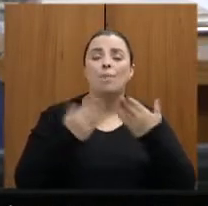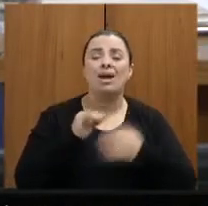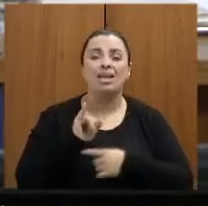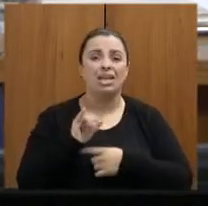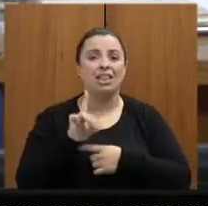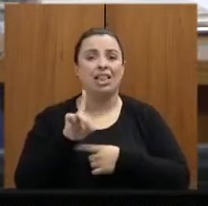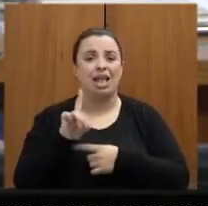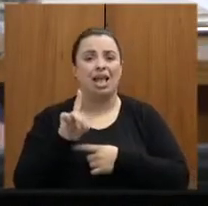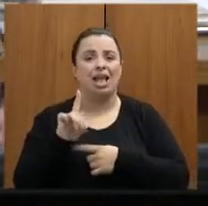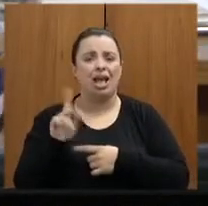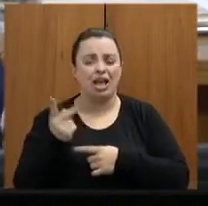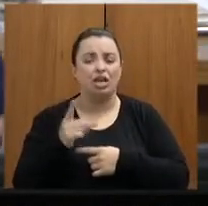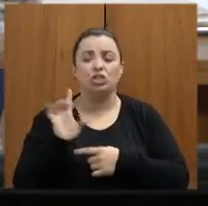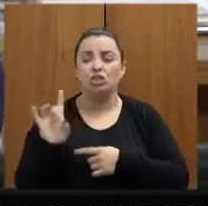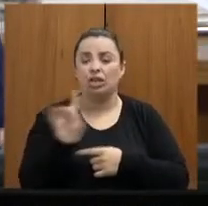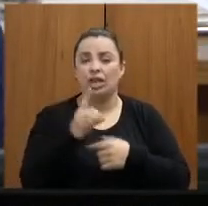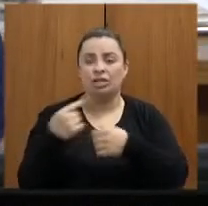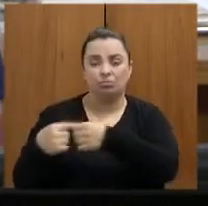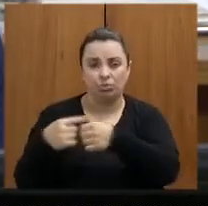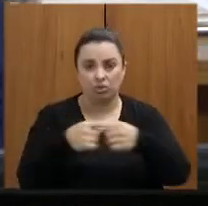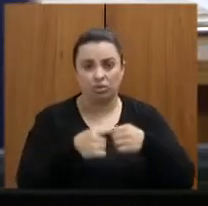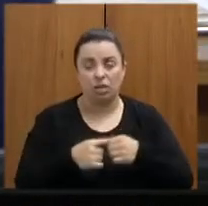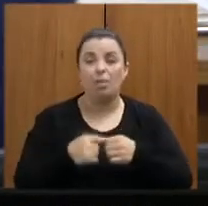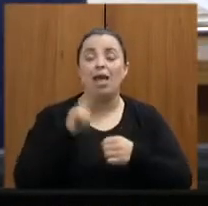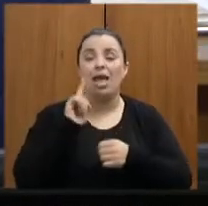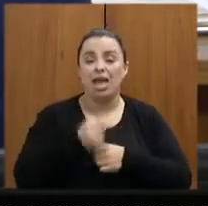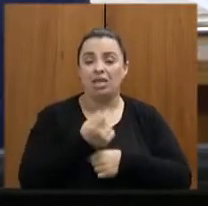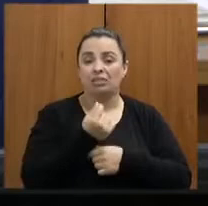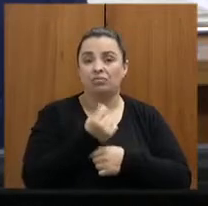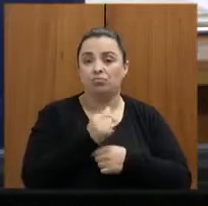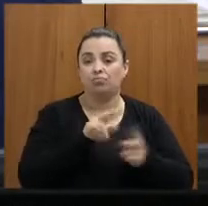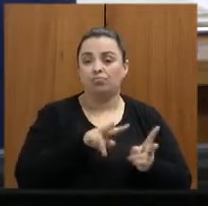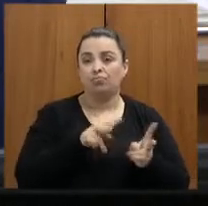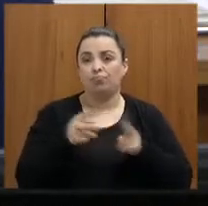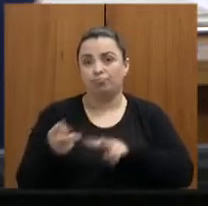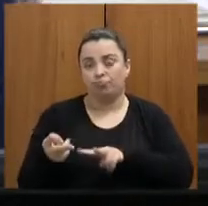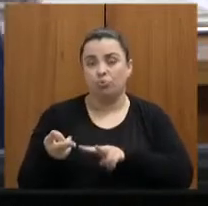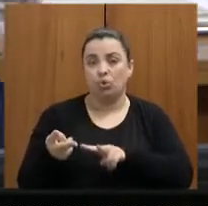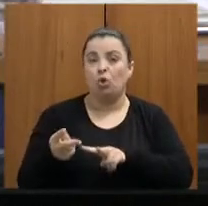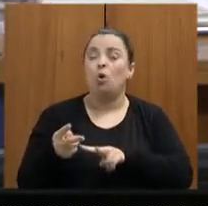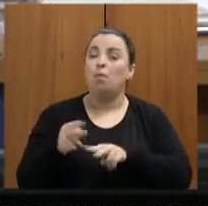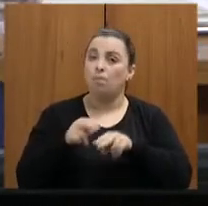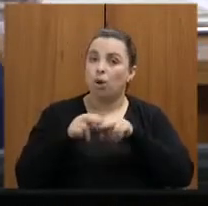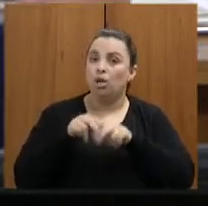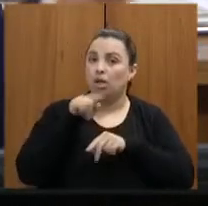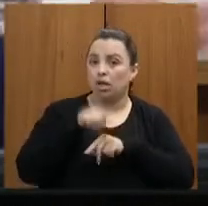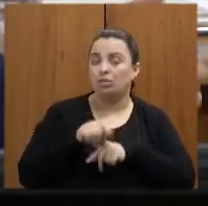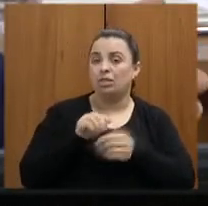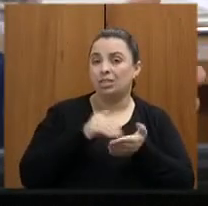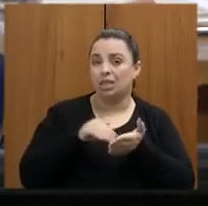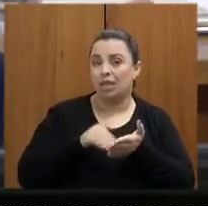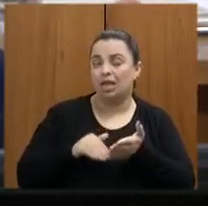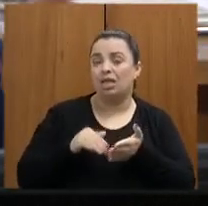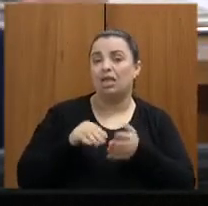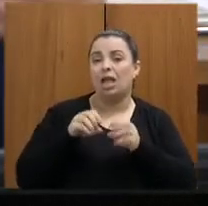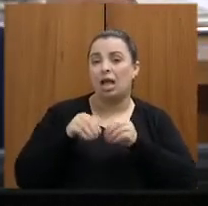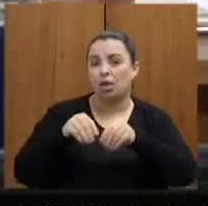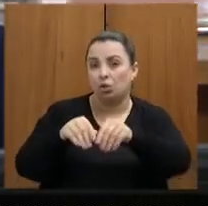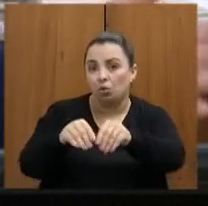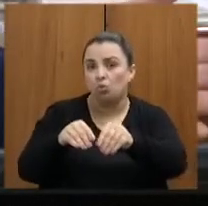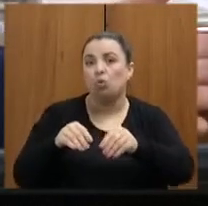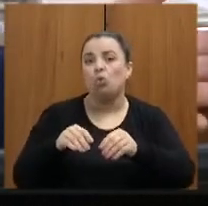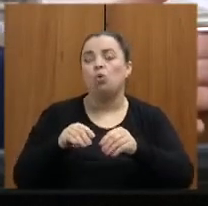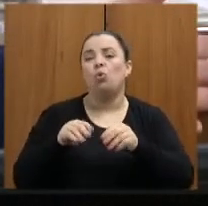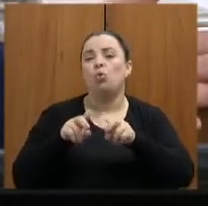a gente destino esse recurso através da secretaria de agricultura a matéria para as prefeituras e as